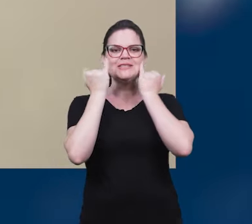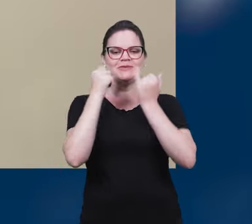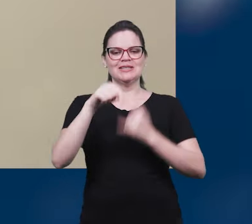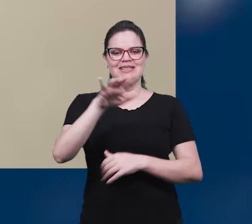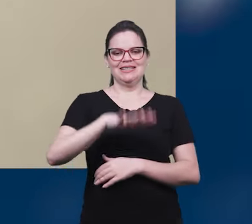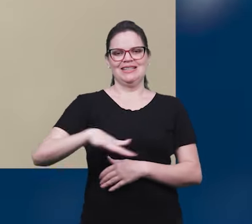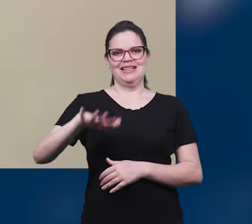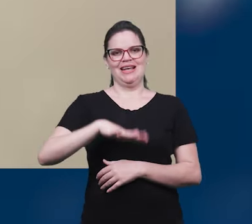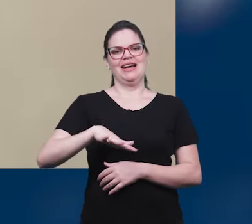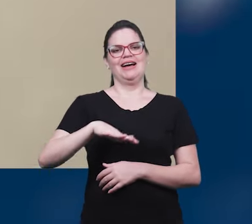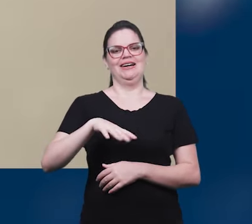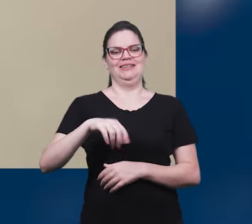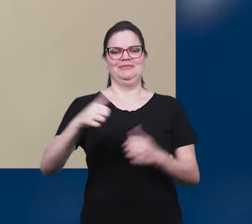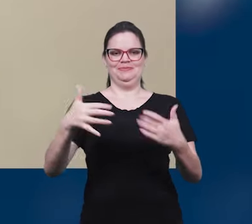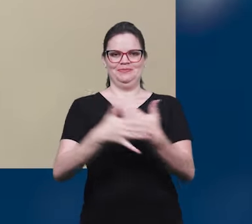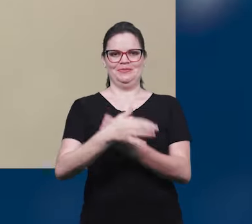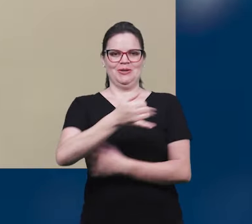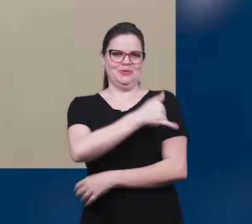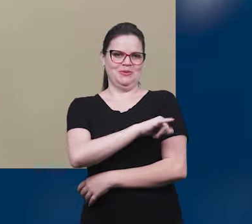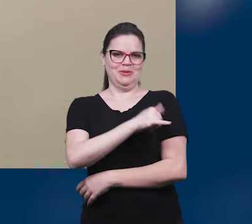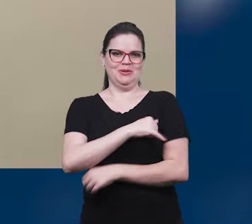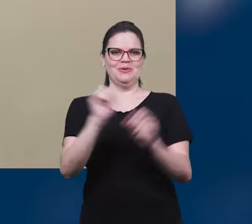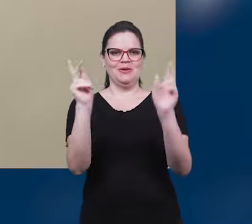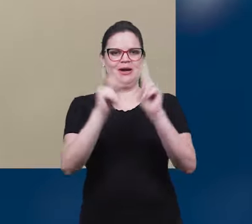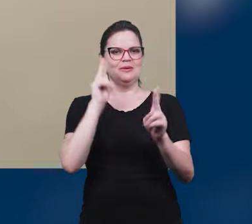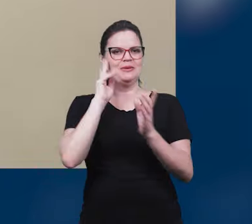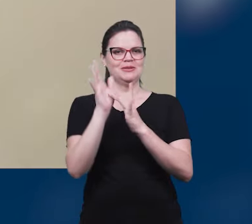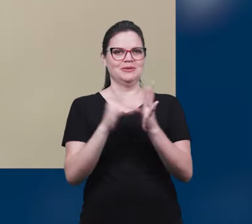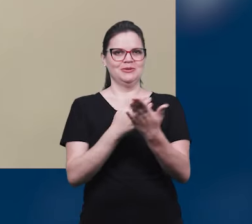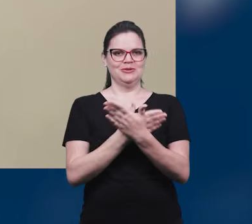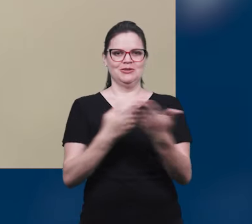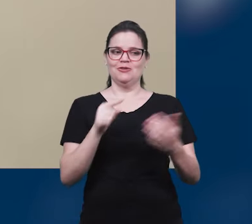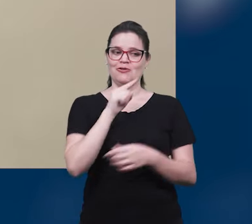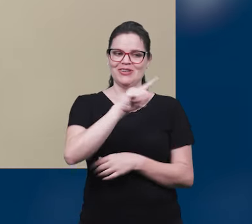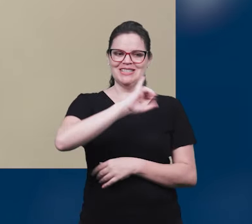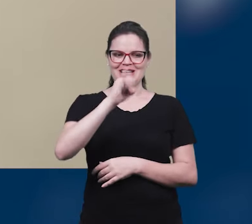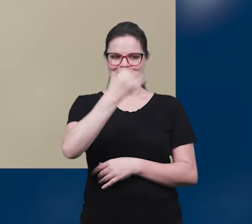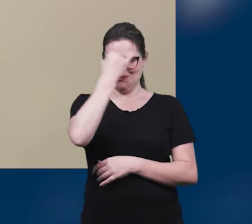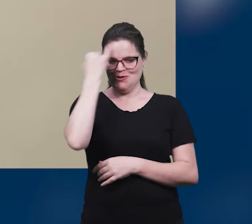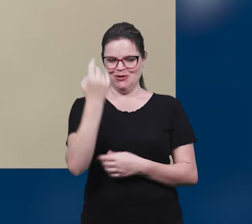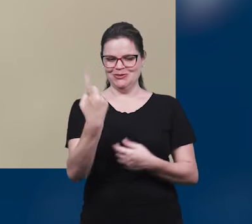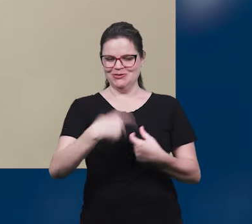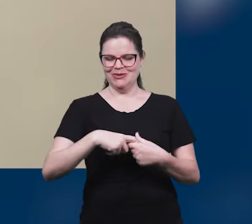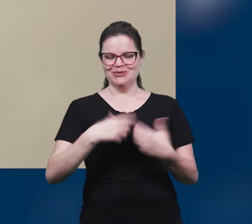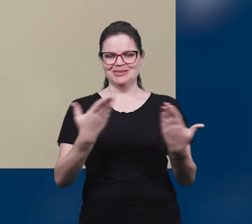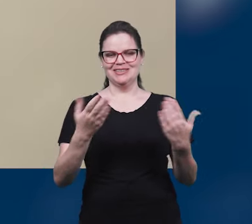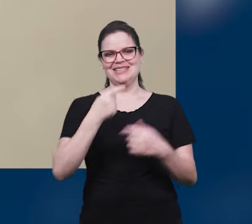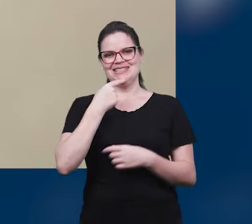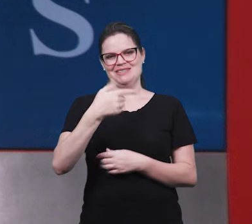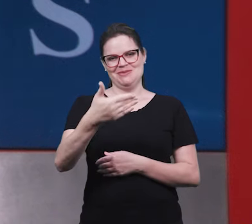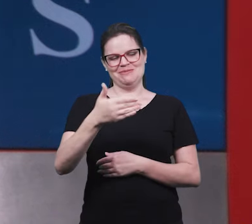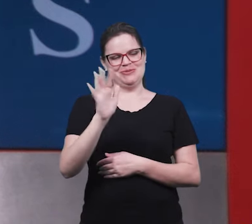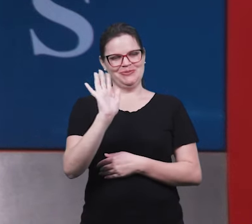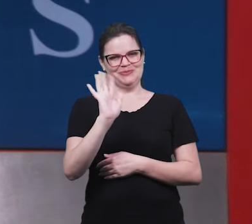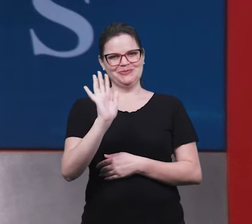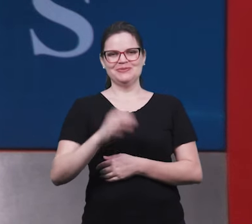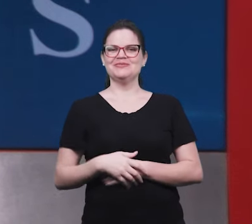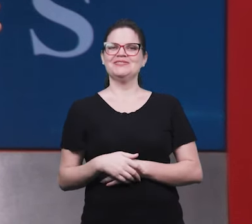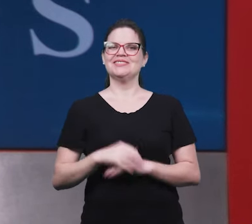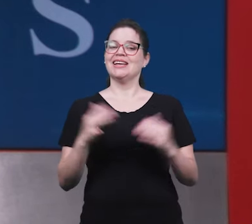aqui da nossa região metropolitana a parte do Senhor Jesus a todos é com você irmão Jorge até semana que vem que